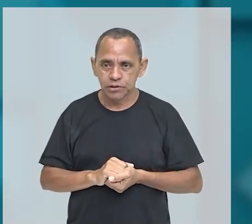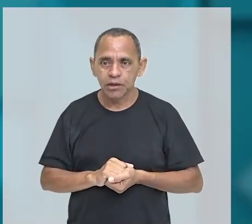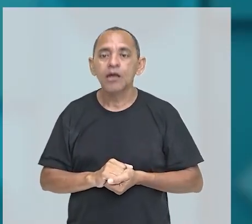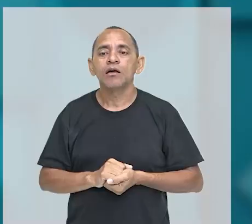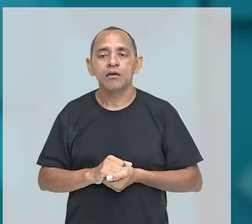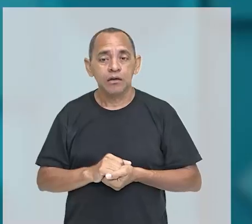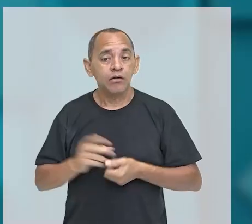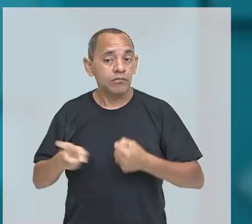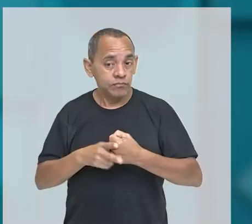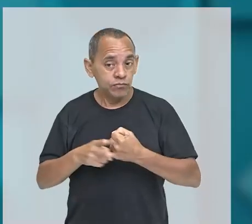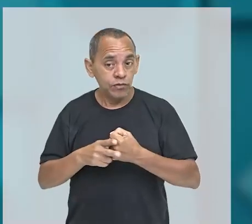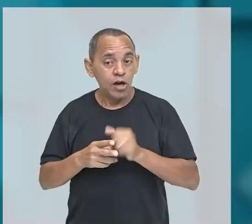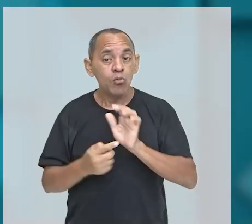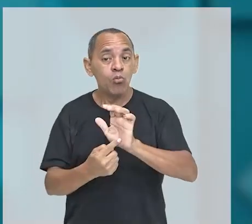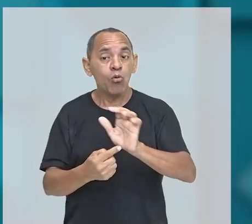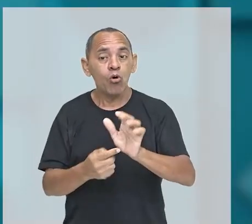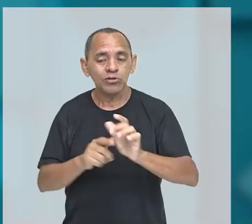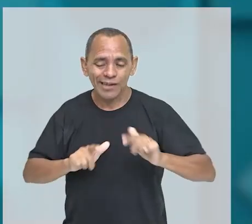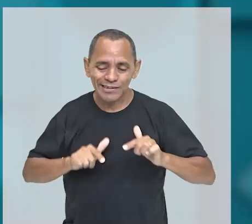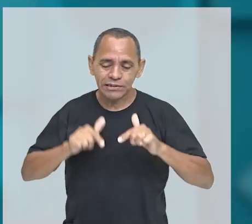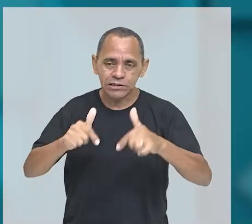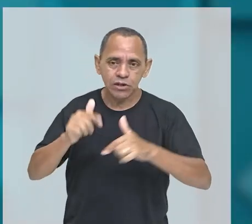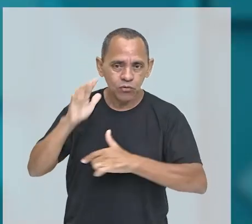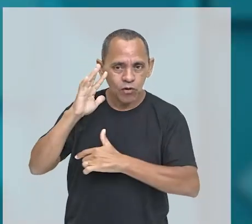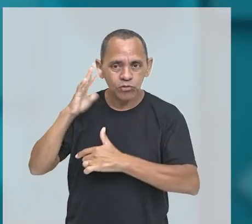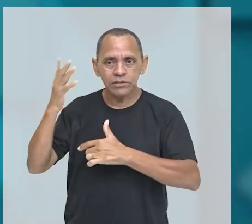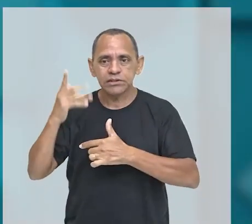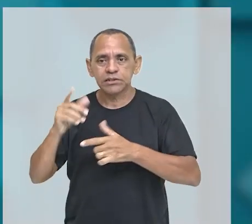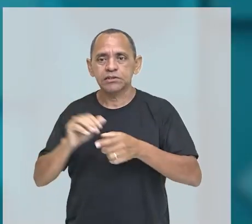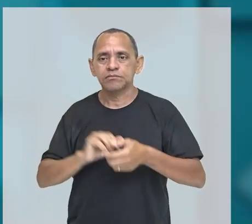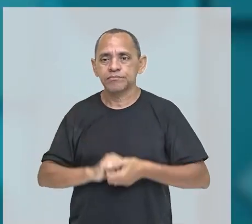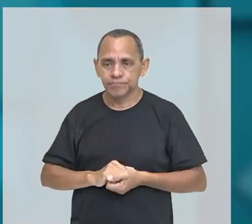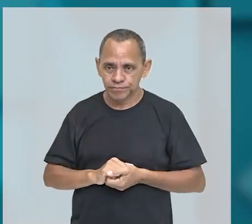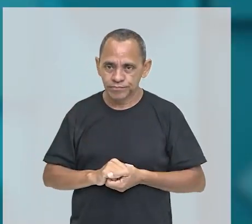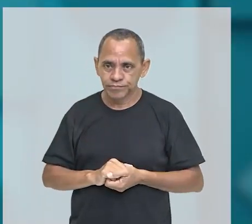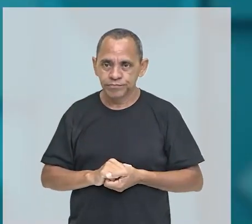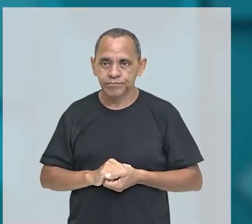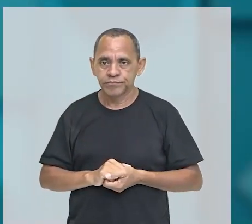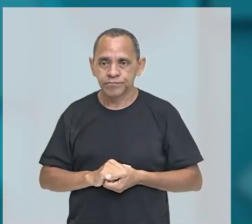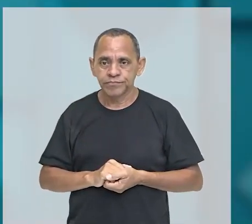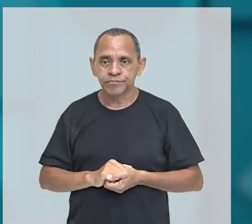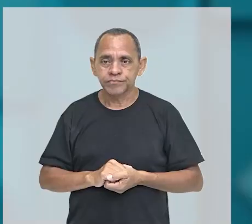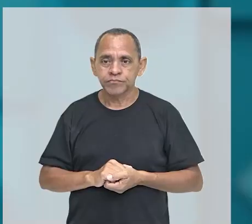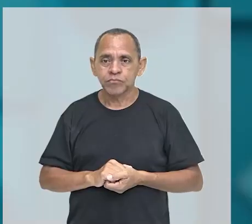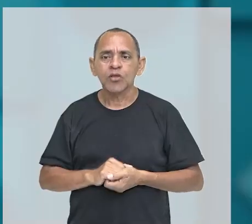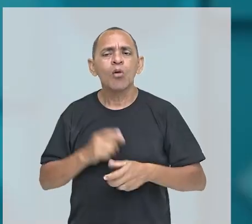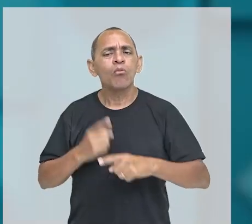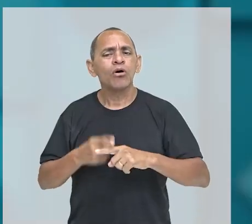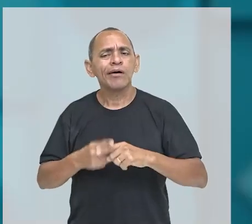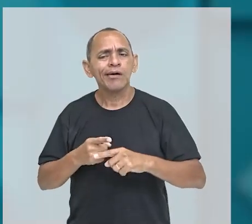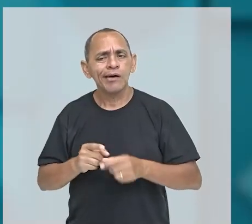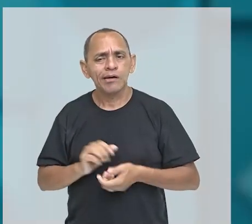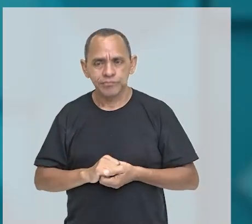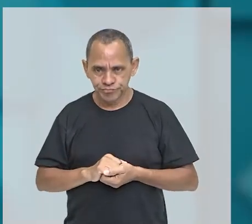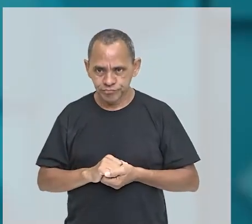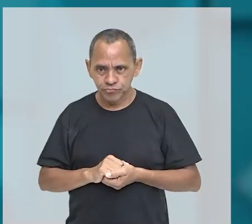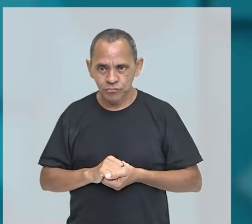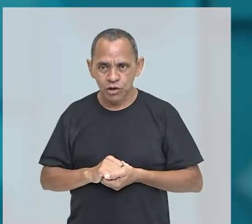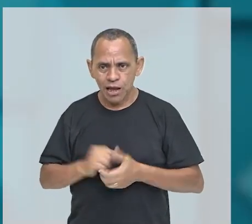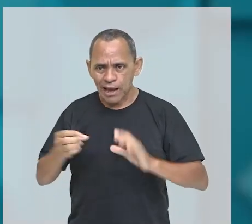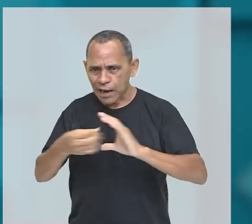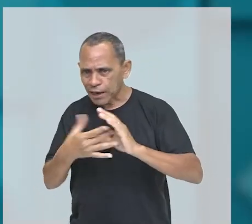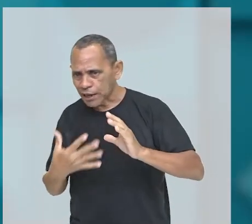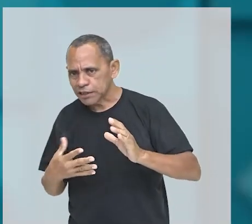ainda indica qual é a ação que ocorre ali, tá certo? Ou não, né? Nesse caso, não, porque a condicional do tipo 2, uma das